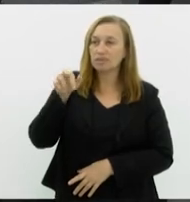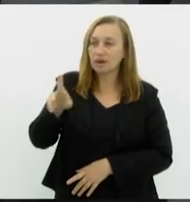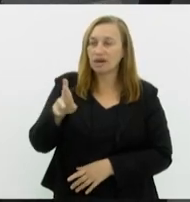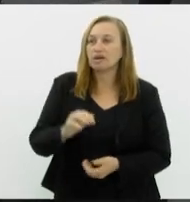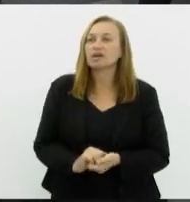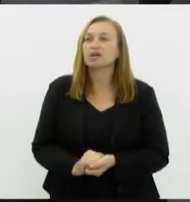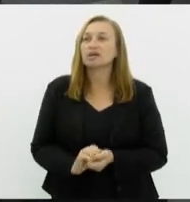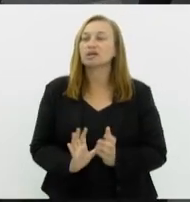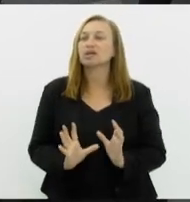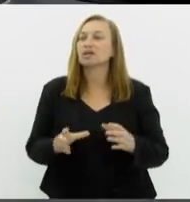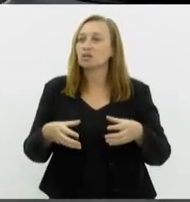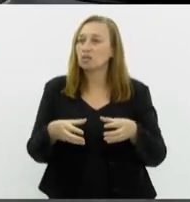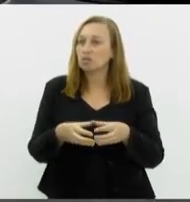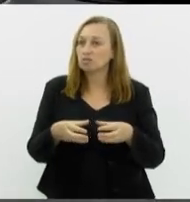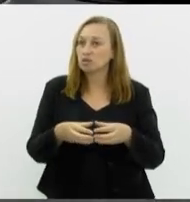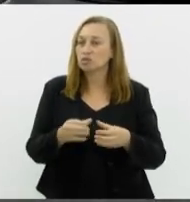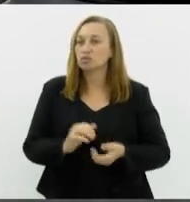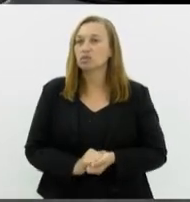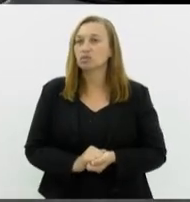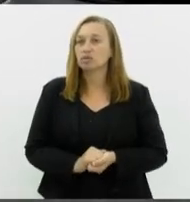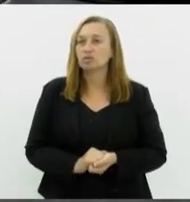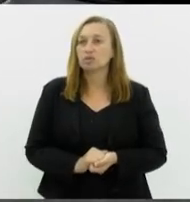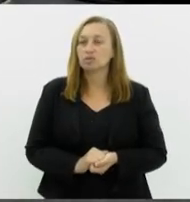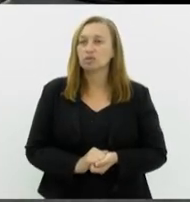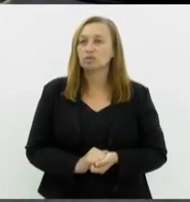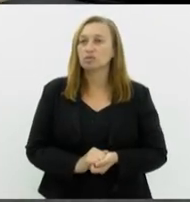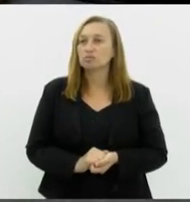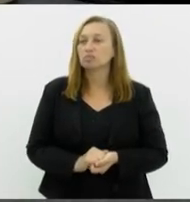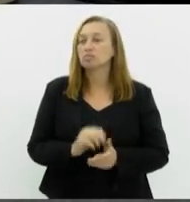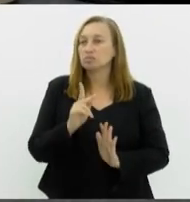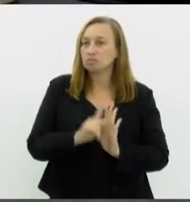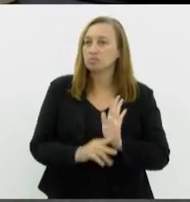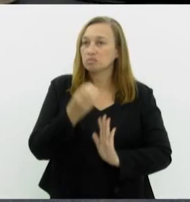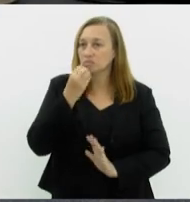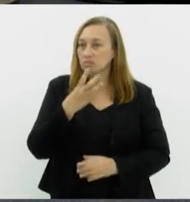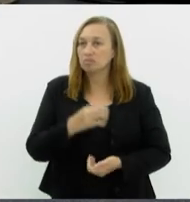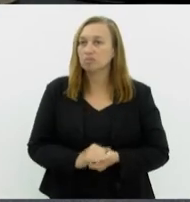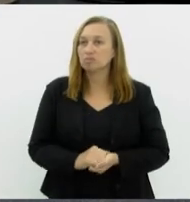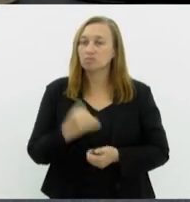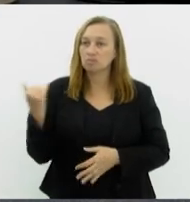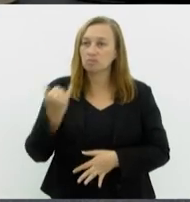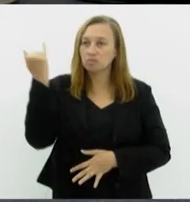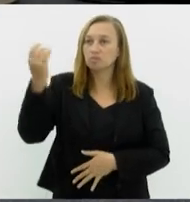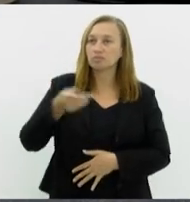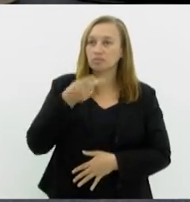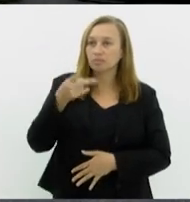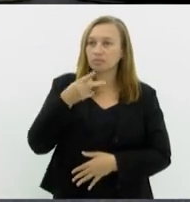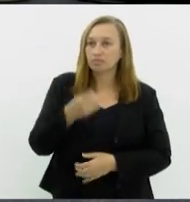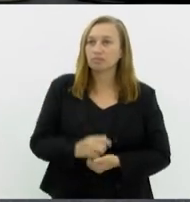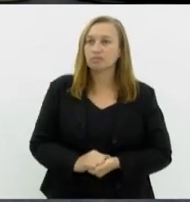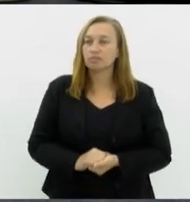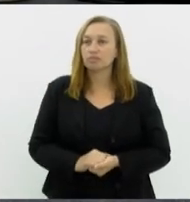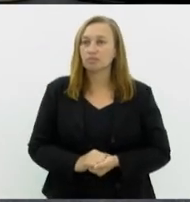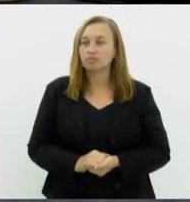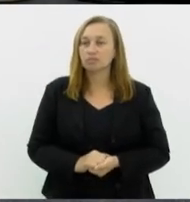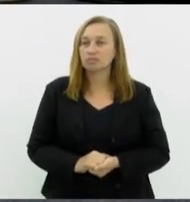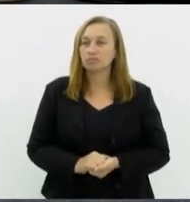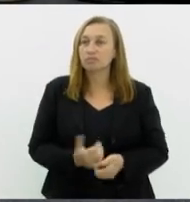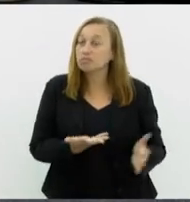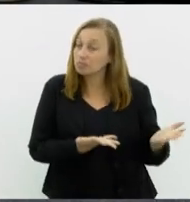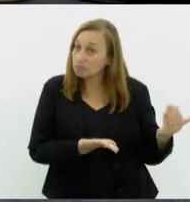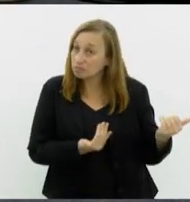comissão avalia que o projeto é meritório. É importante dizer que os